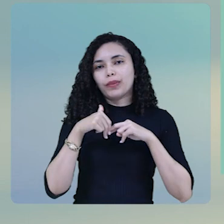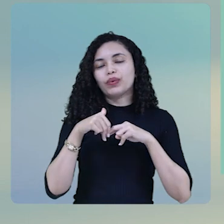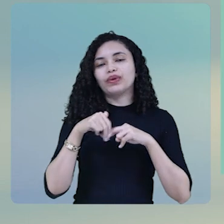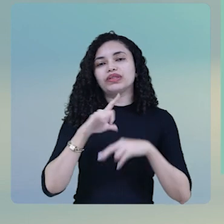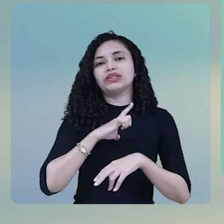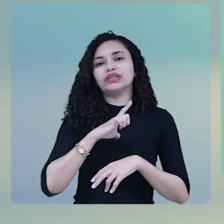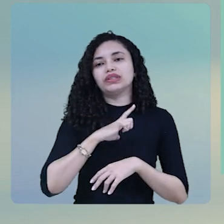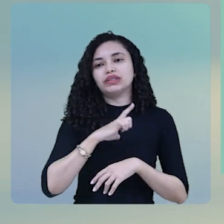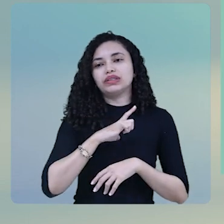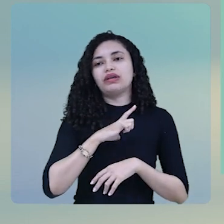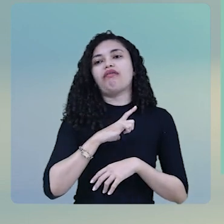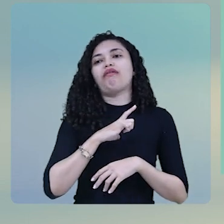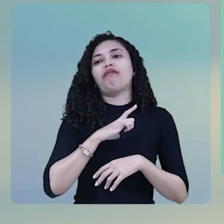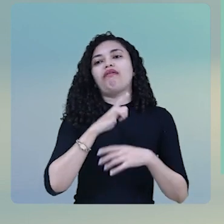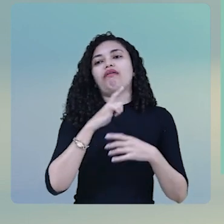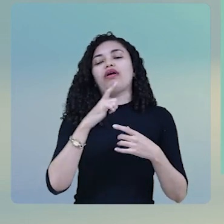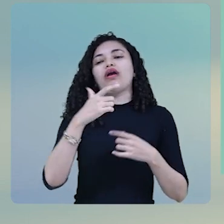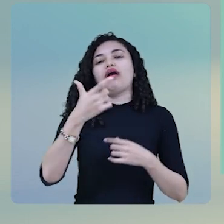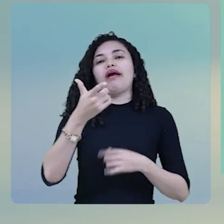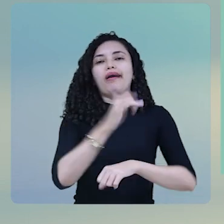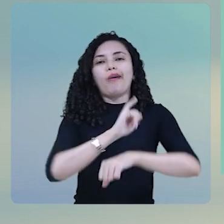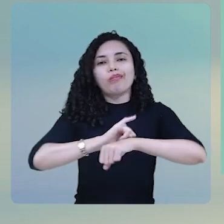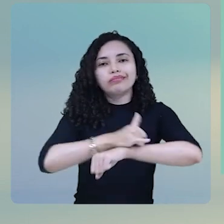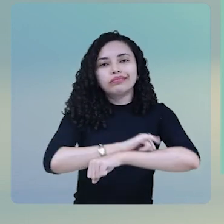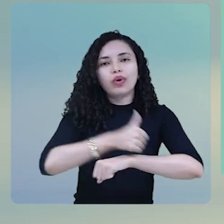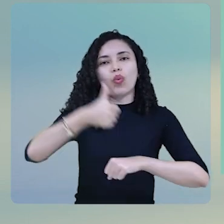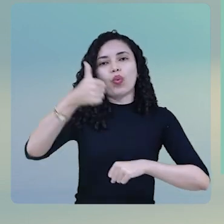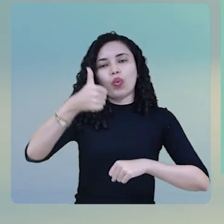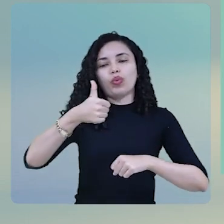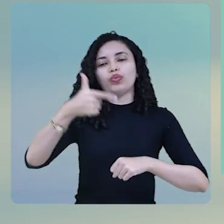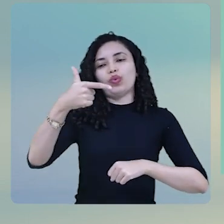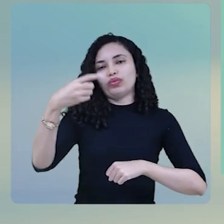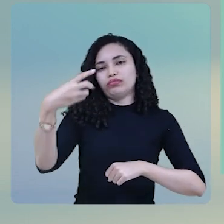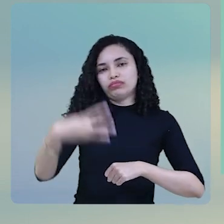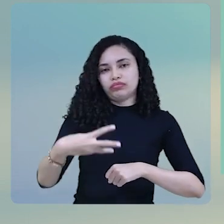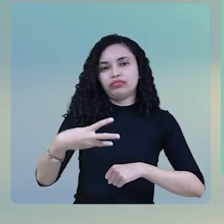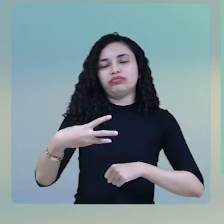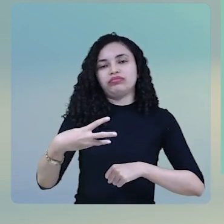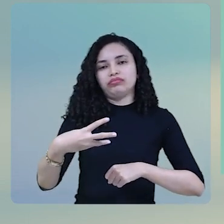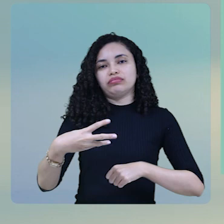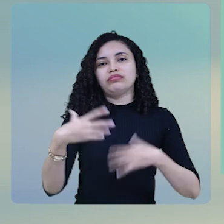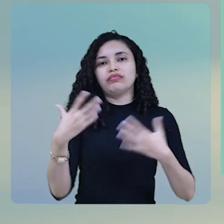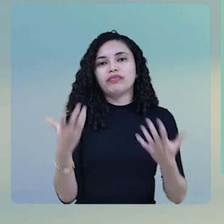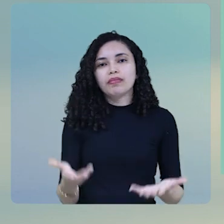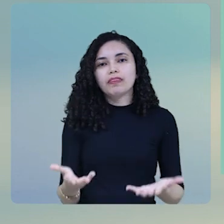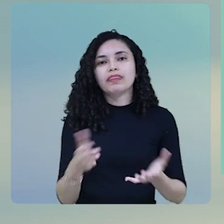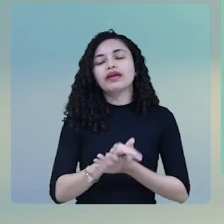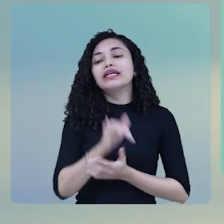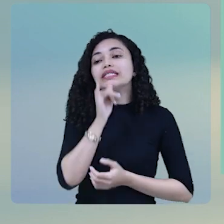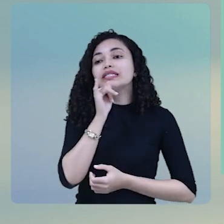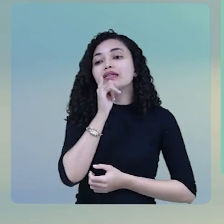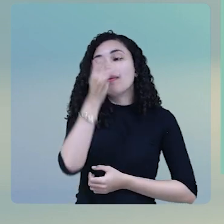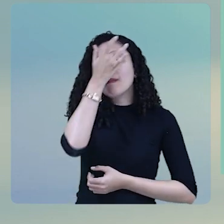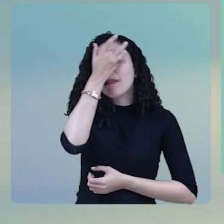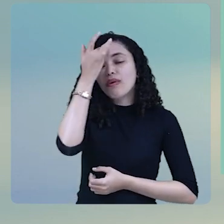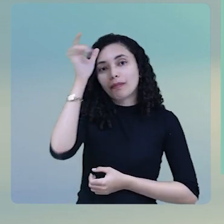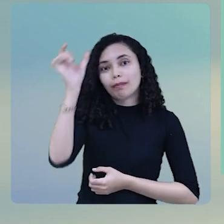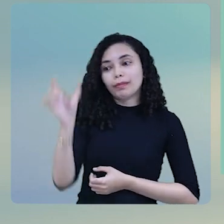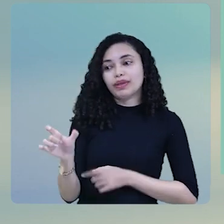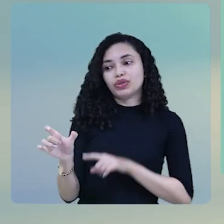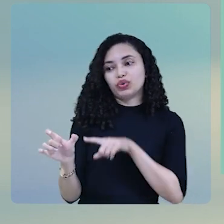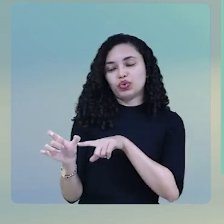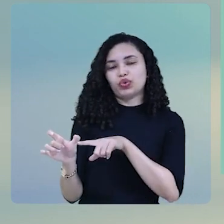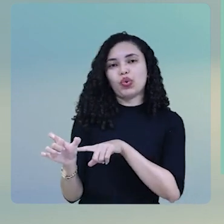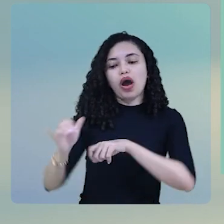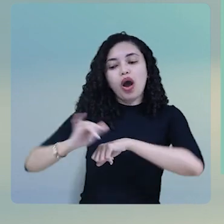à sua saúde. Por isso que nós temos aí diversas classificações, obesidade 1, obesidade 2, obesidade 3.